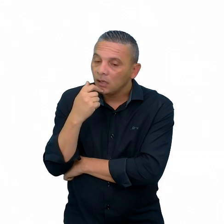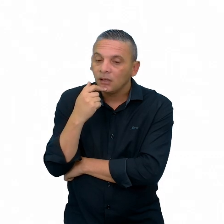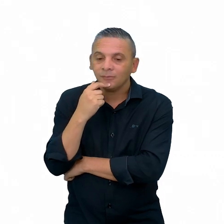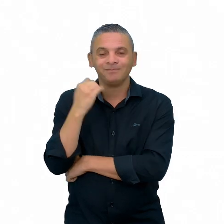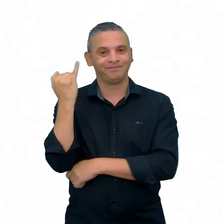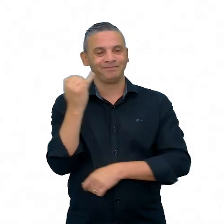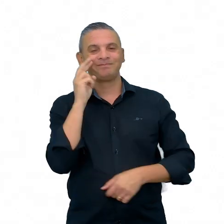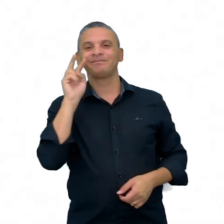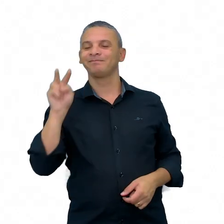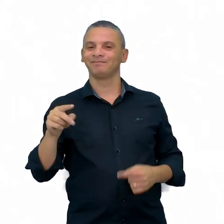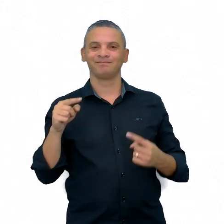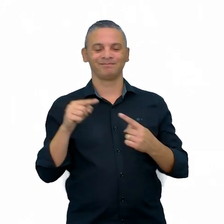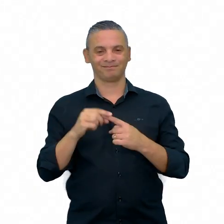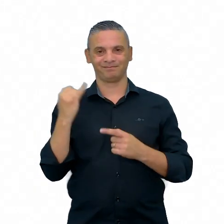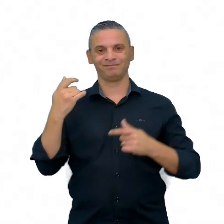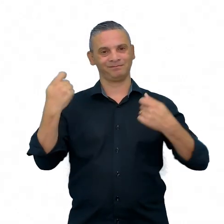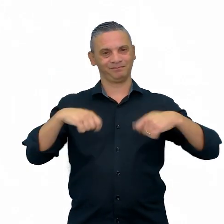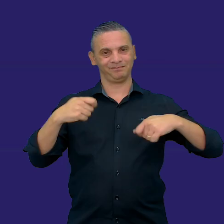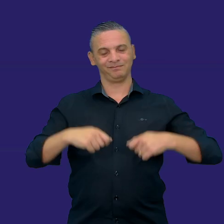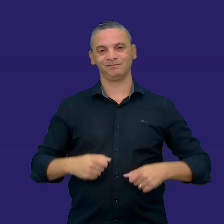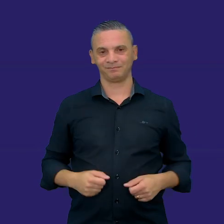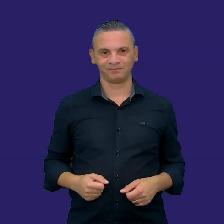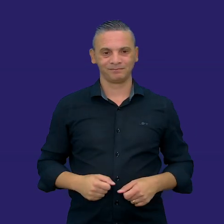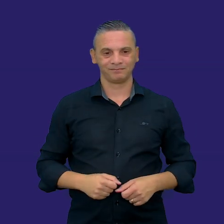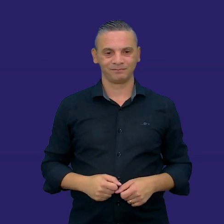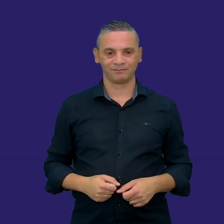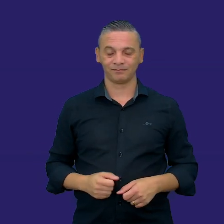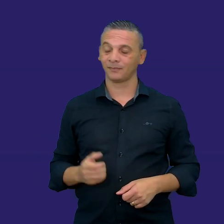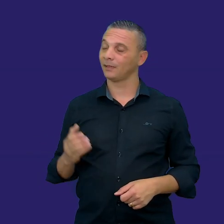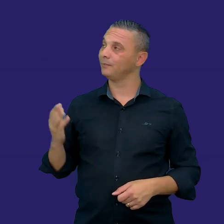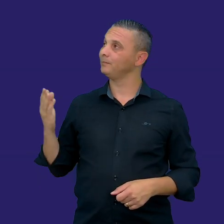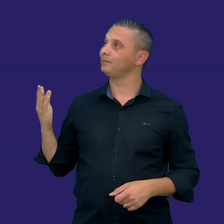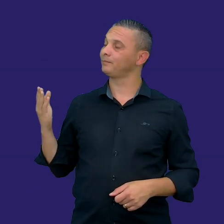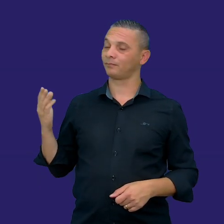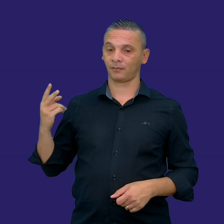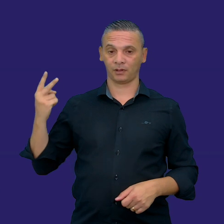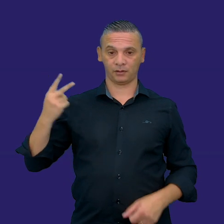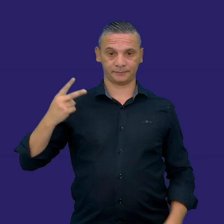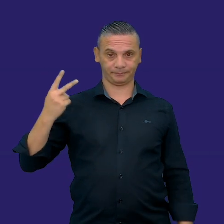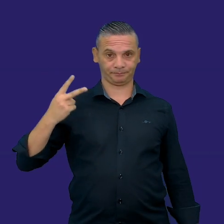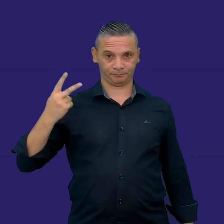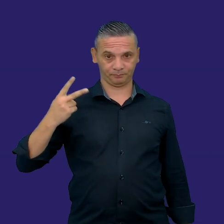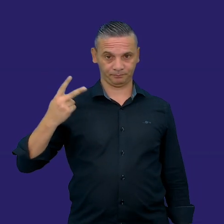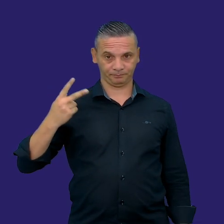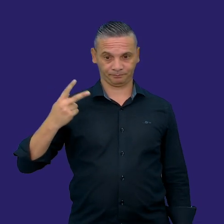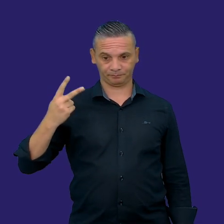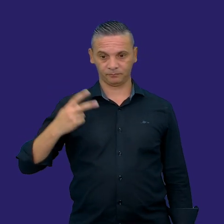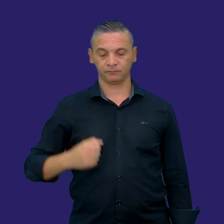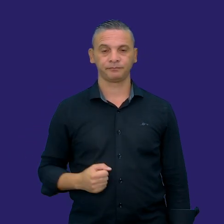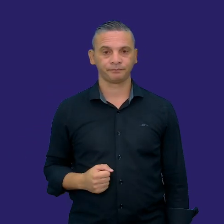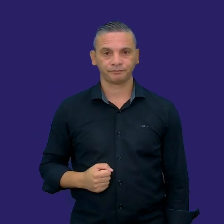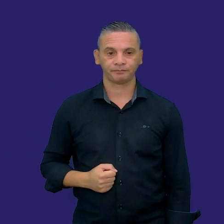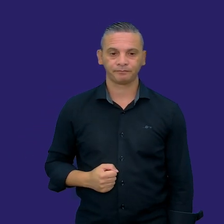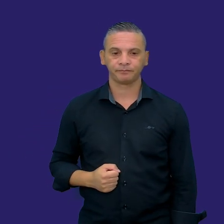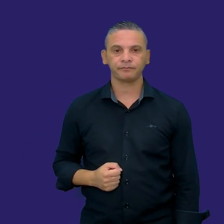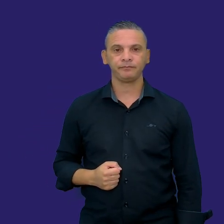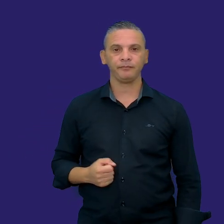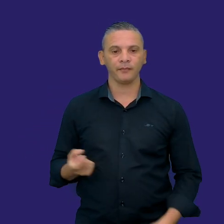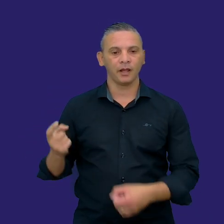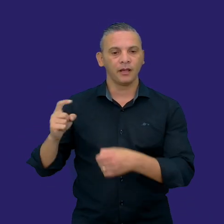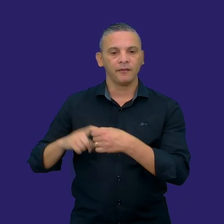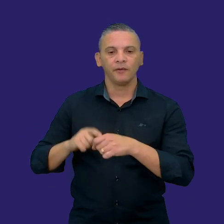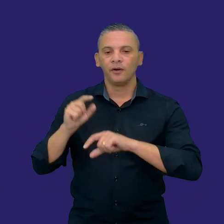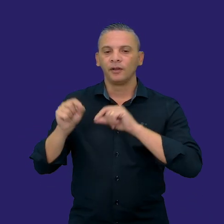também resolver essa situação, problema. Bom, no nosso segundo momento, nós retomamos